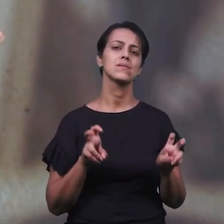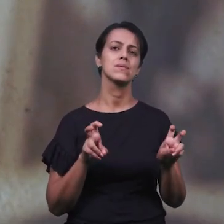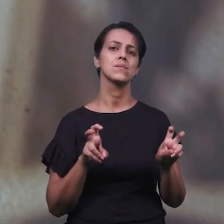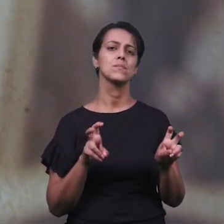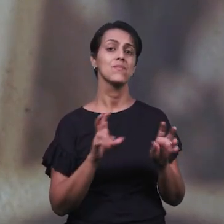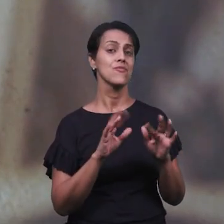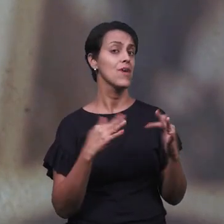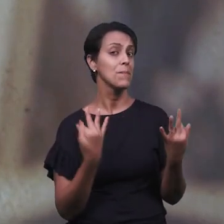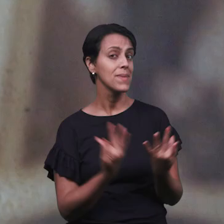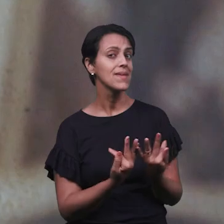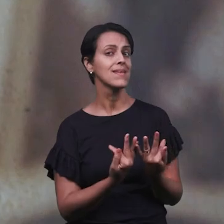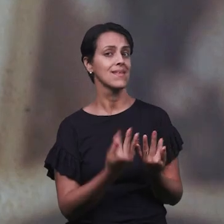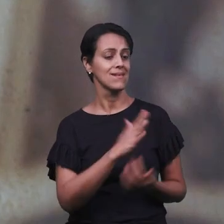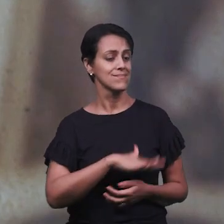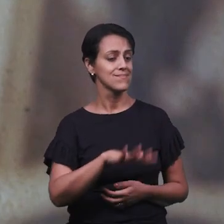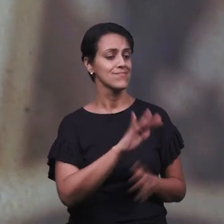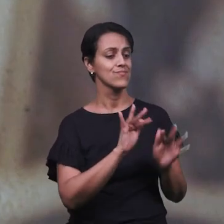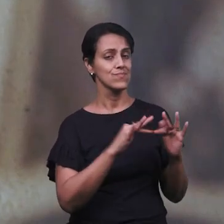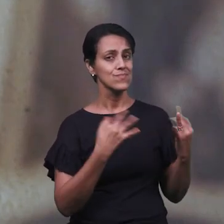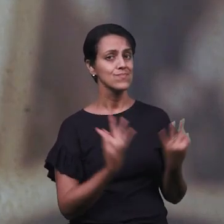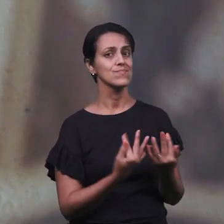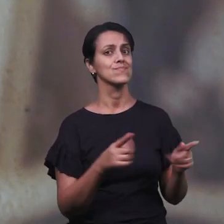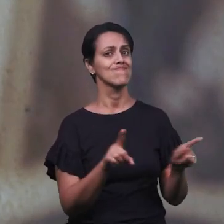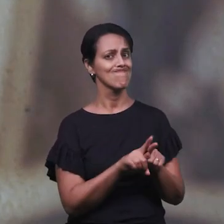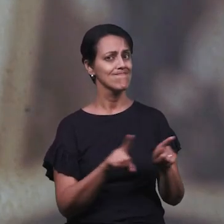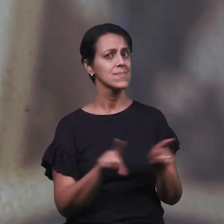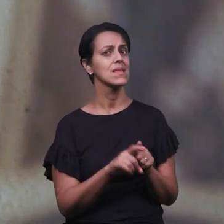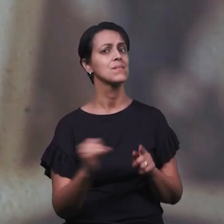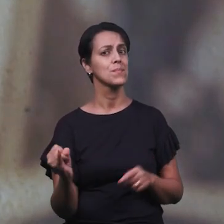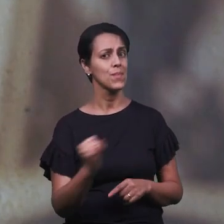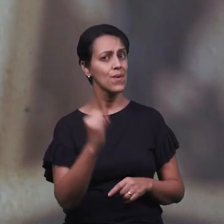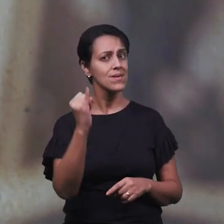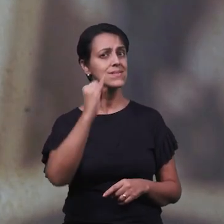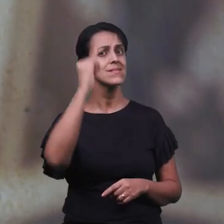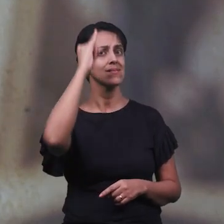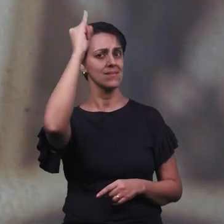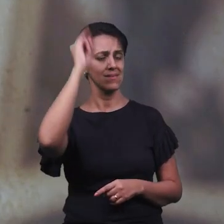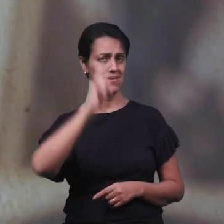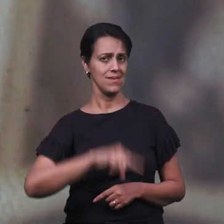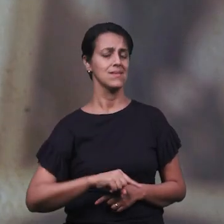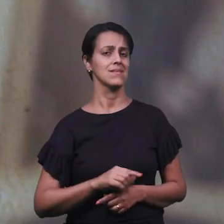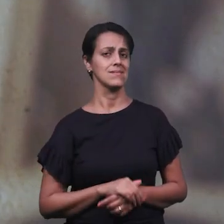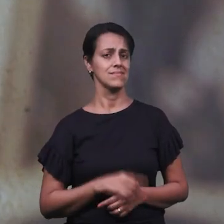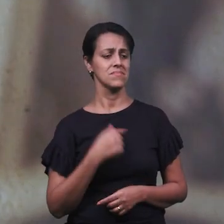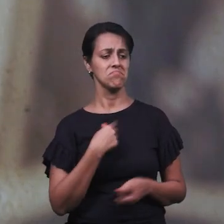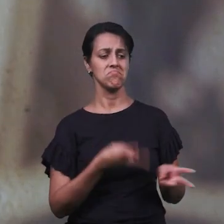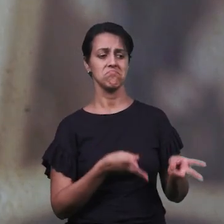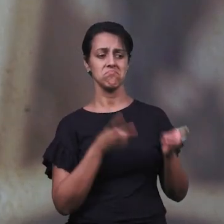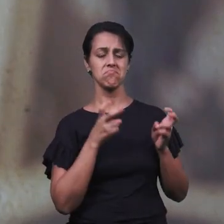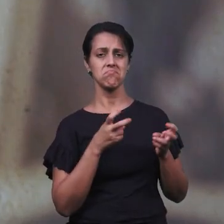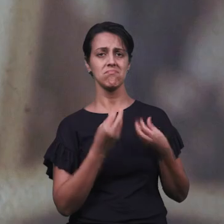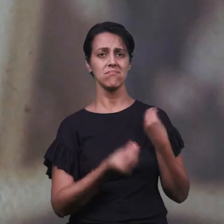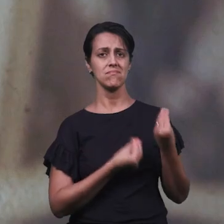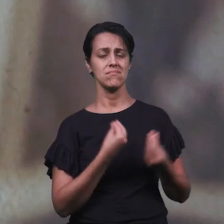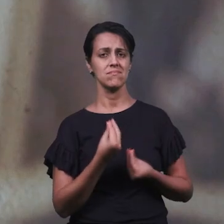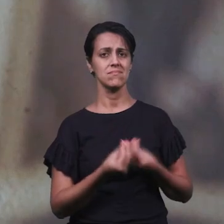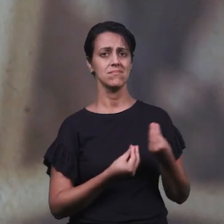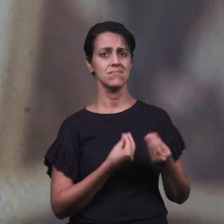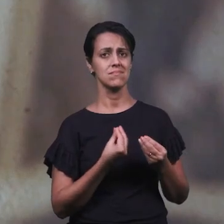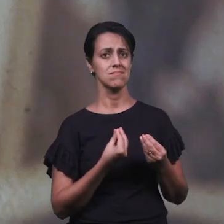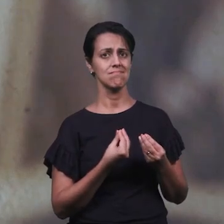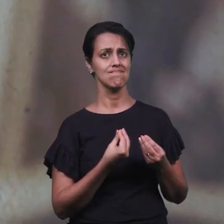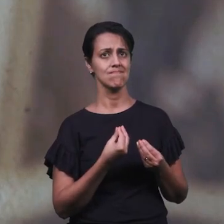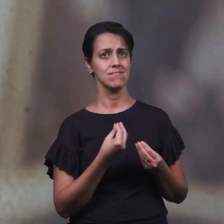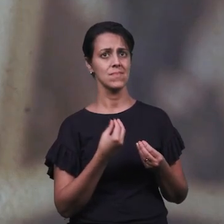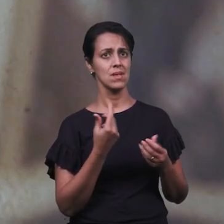de família, né? Isso é muito importante. Eu vejo assim o método